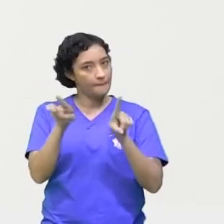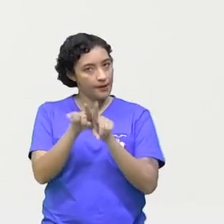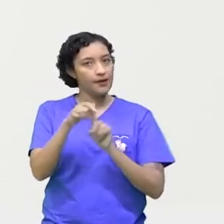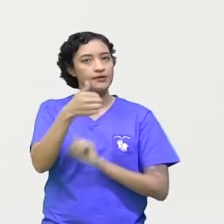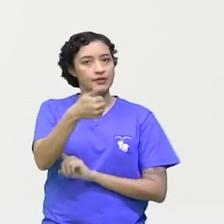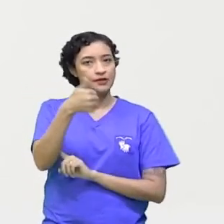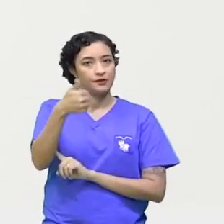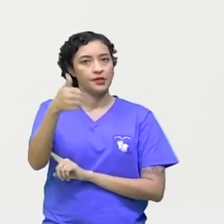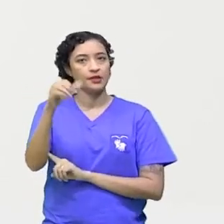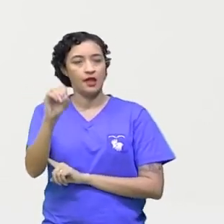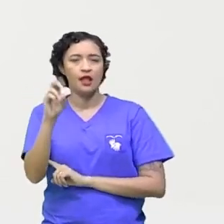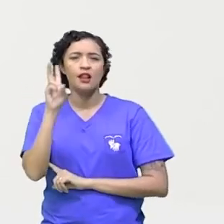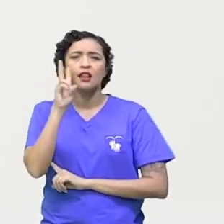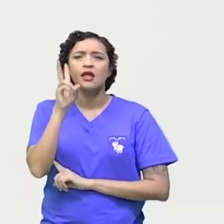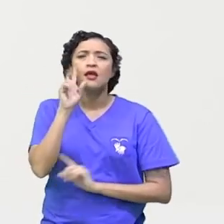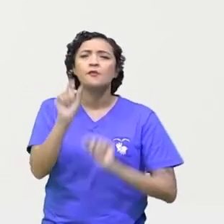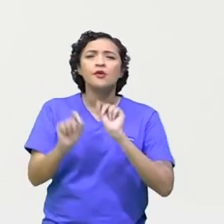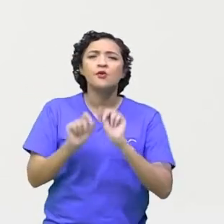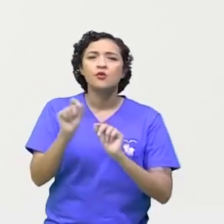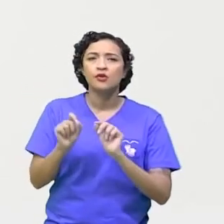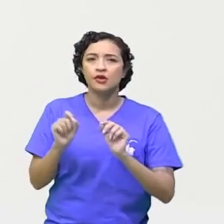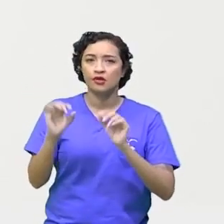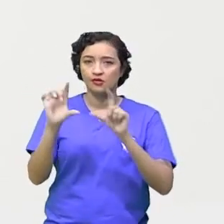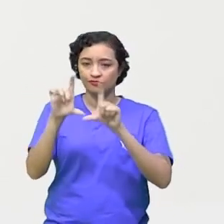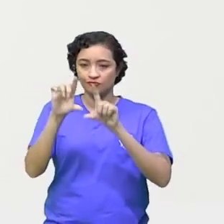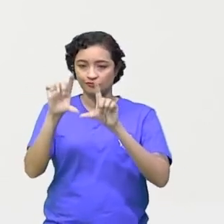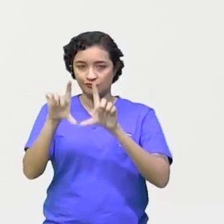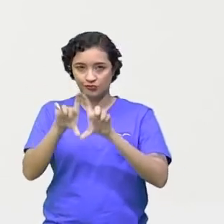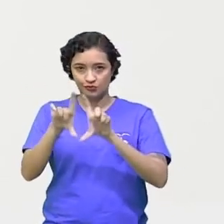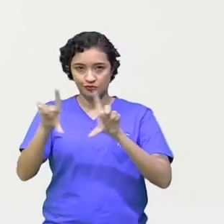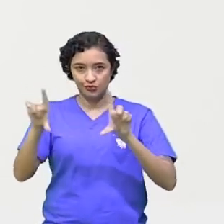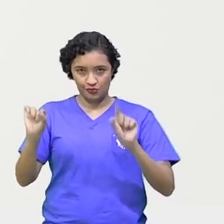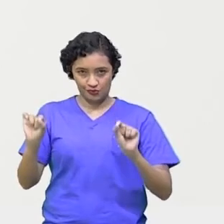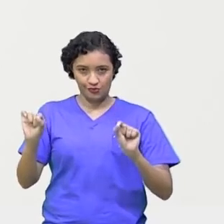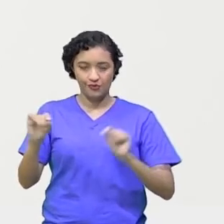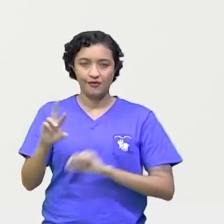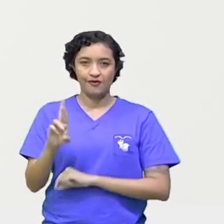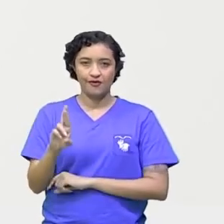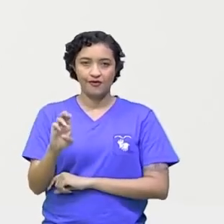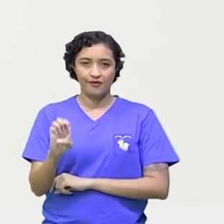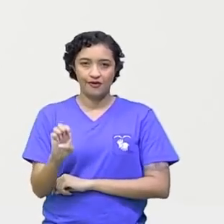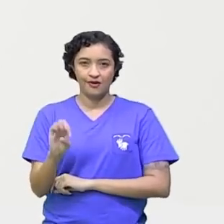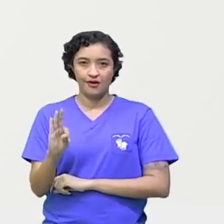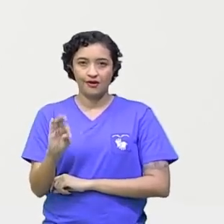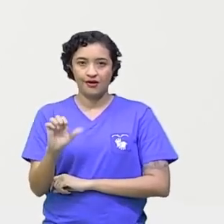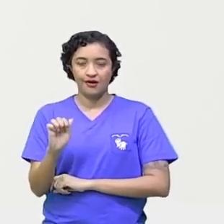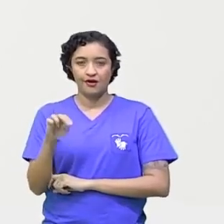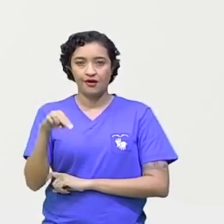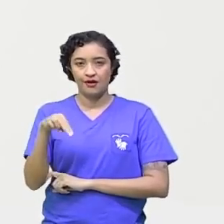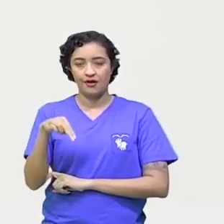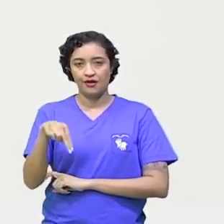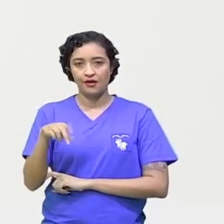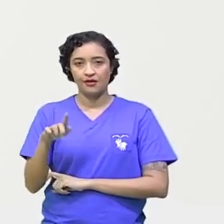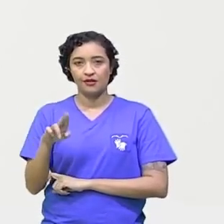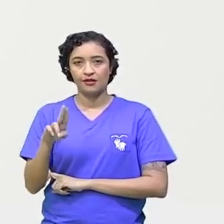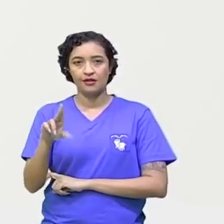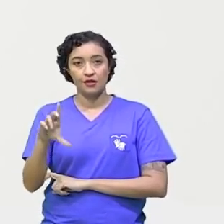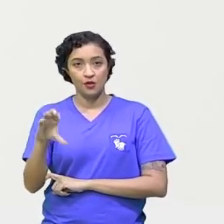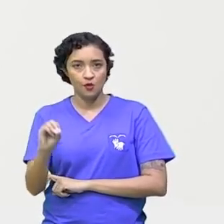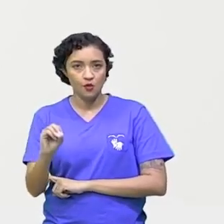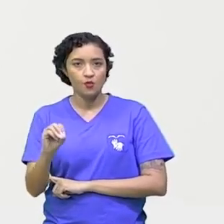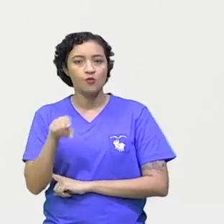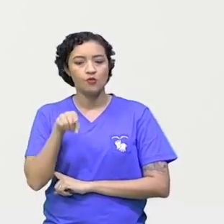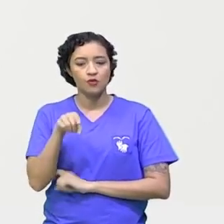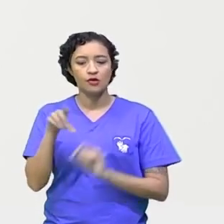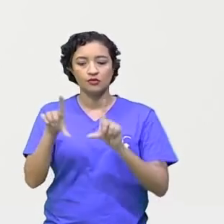quê? Lados opostos, paralelos e o quê? Iguais. Muito bem.